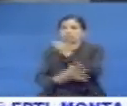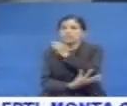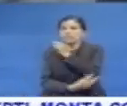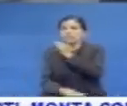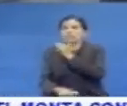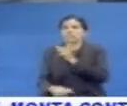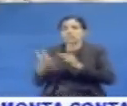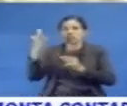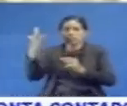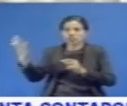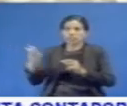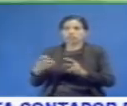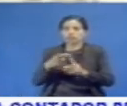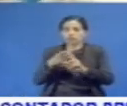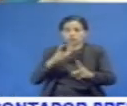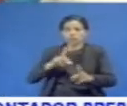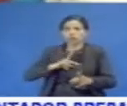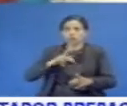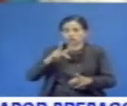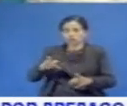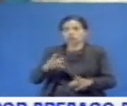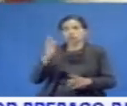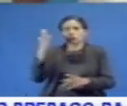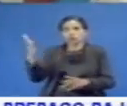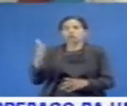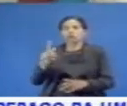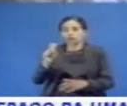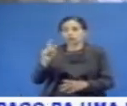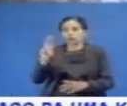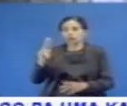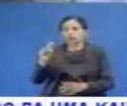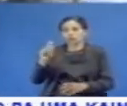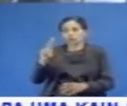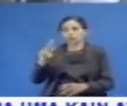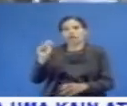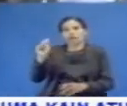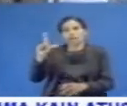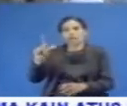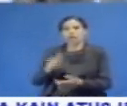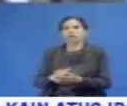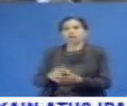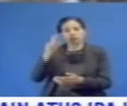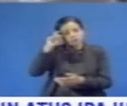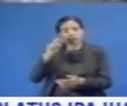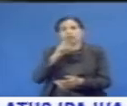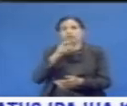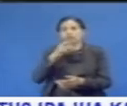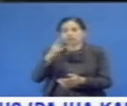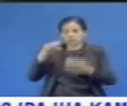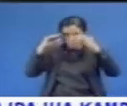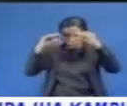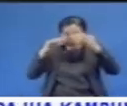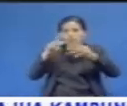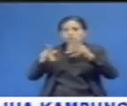aponta leste a ruhu si lautento o tutuala. Xanana Guzmão reconhece. Covid-19 hanor em